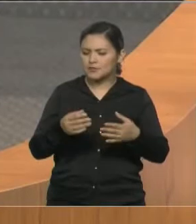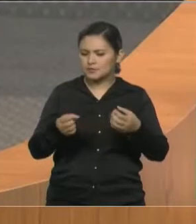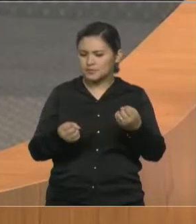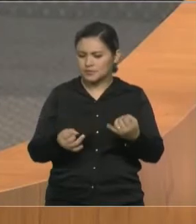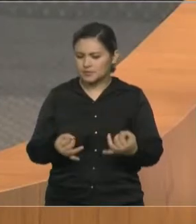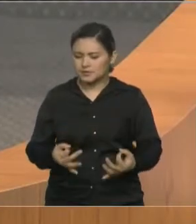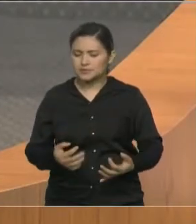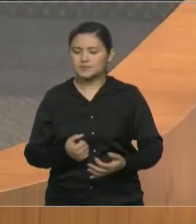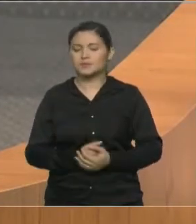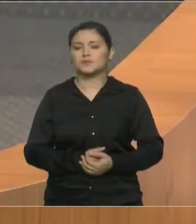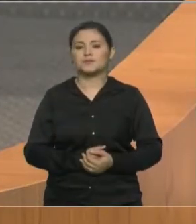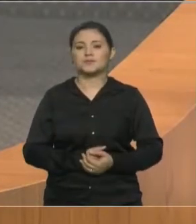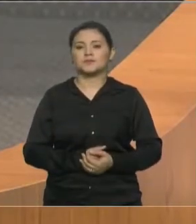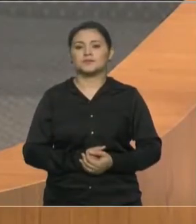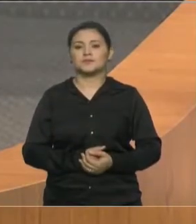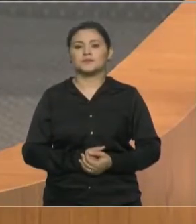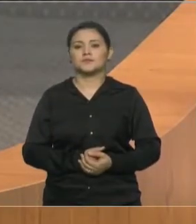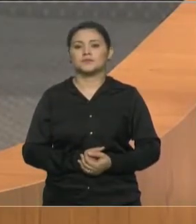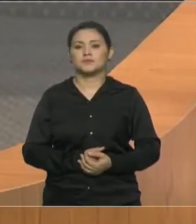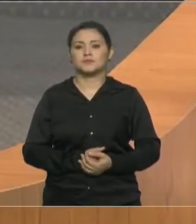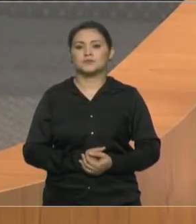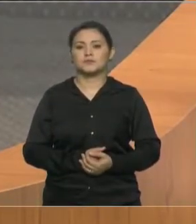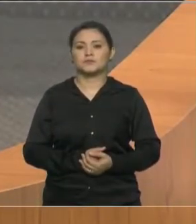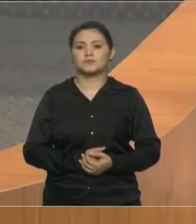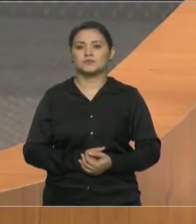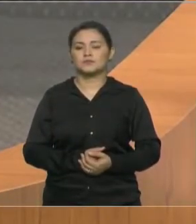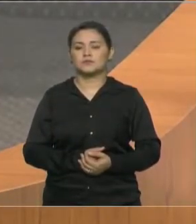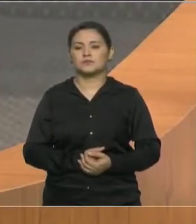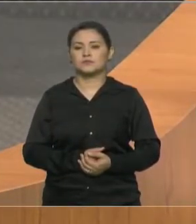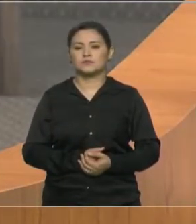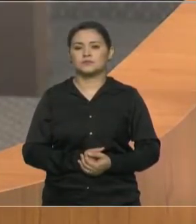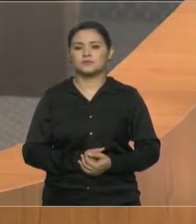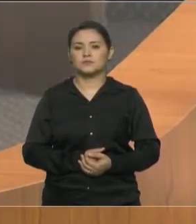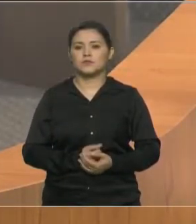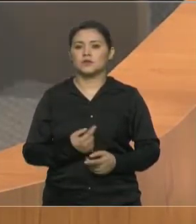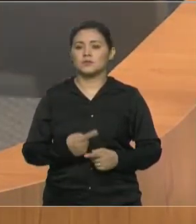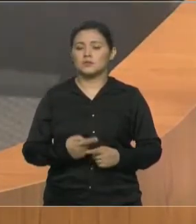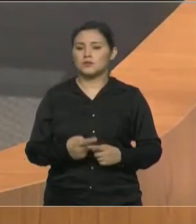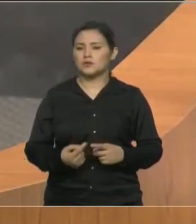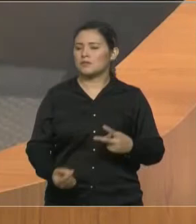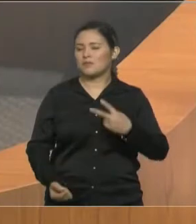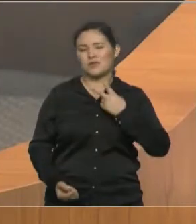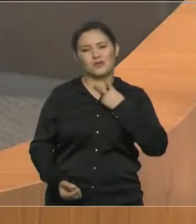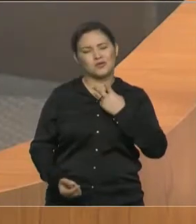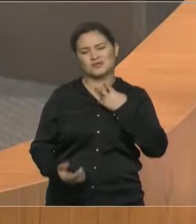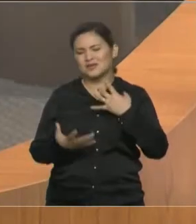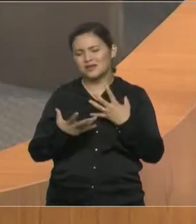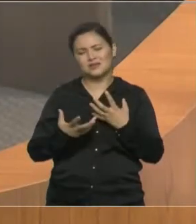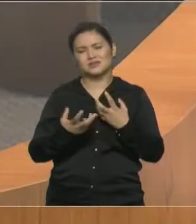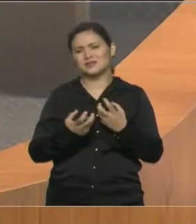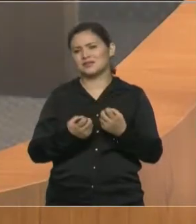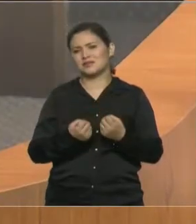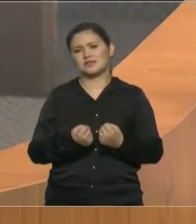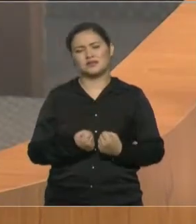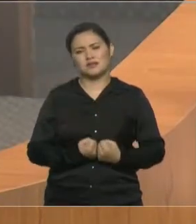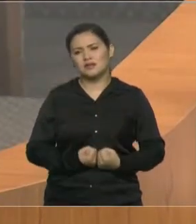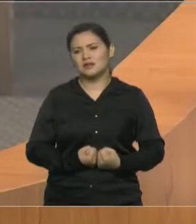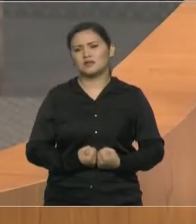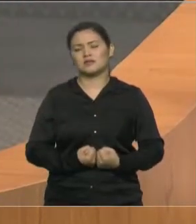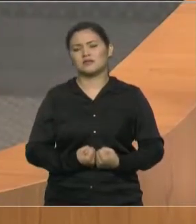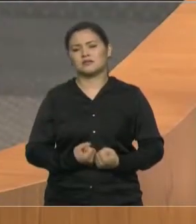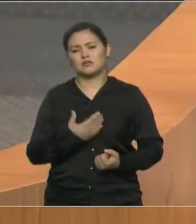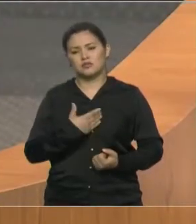deixemos que, inclusive, de forma inconstitucional, o governo federal revogue unidades de conservação